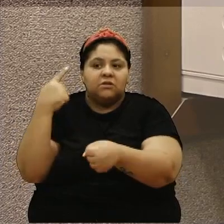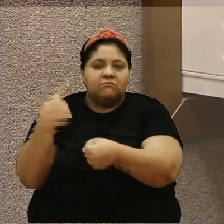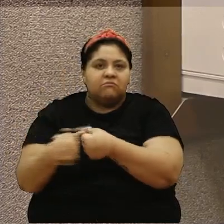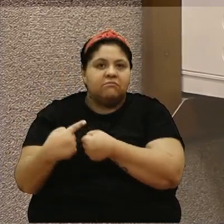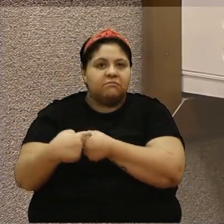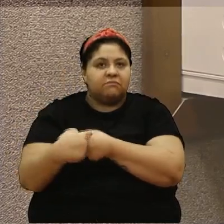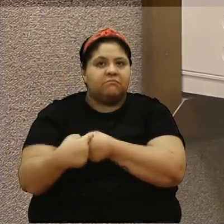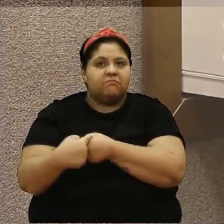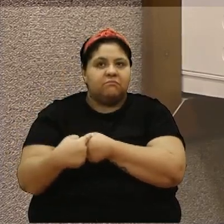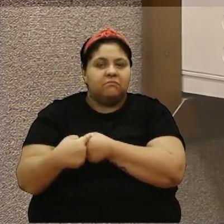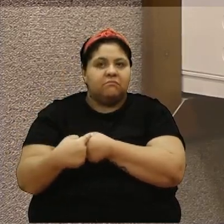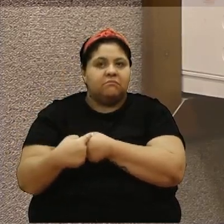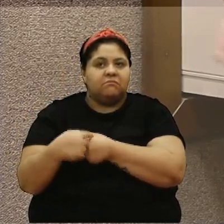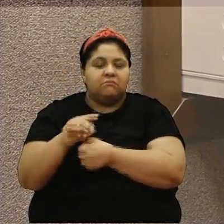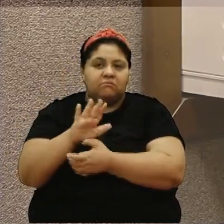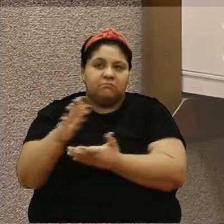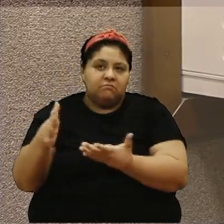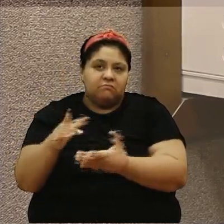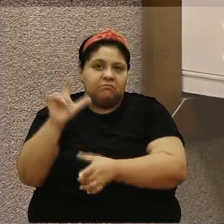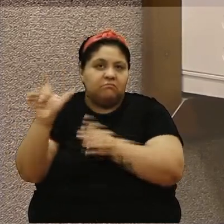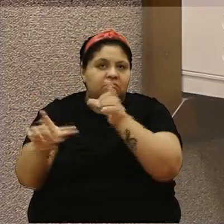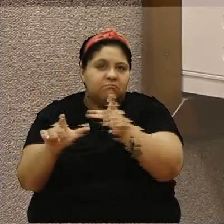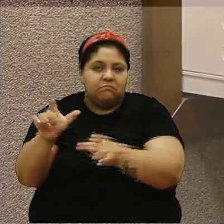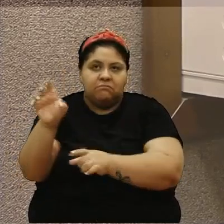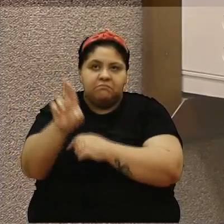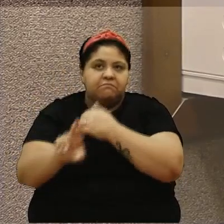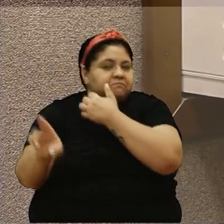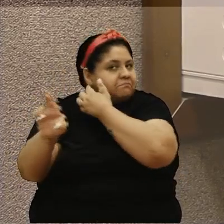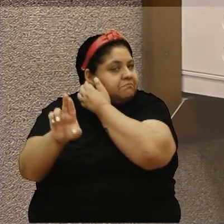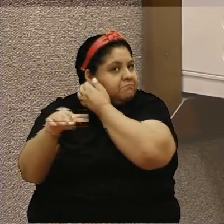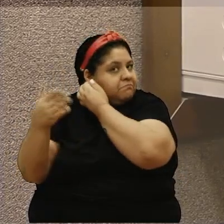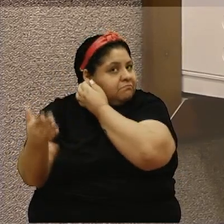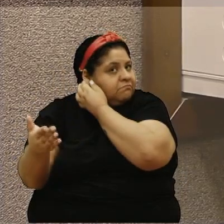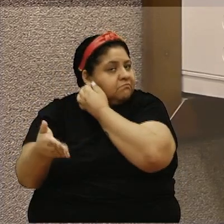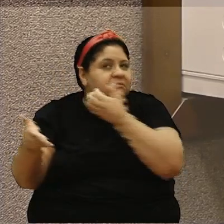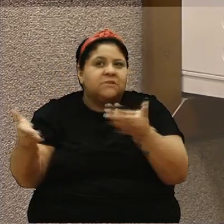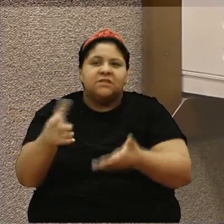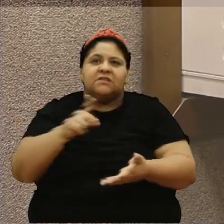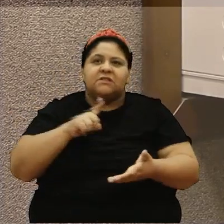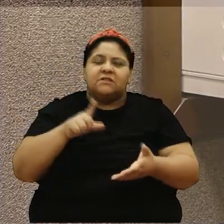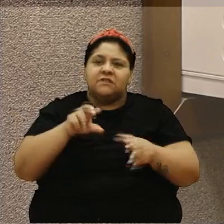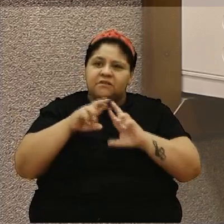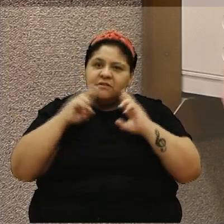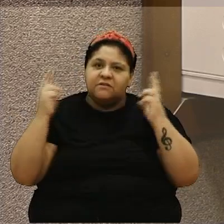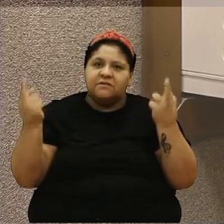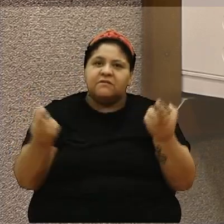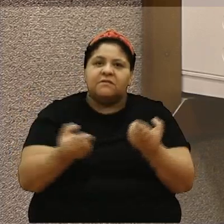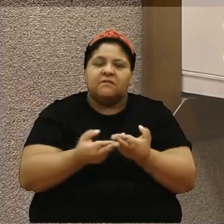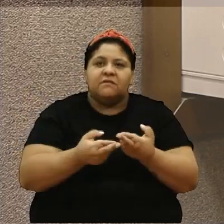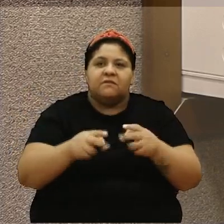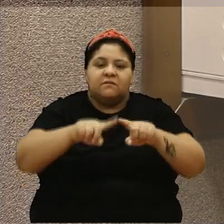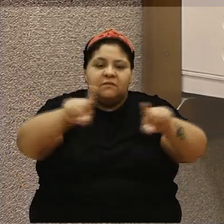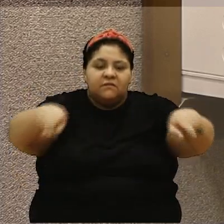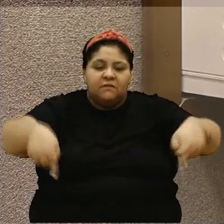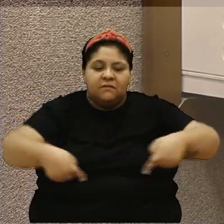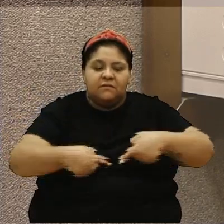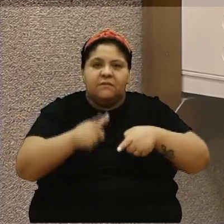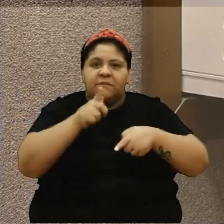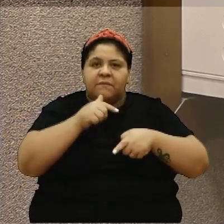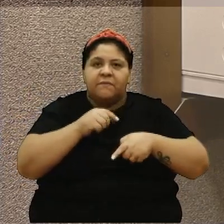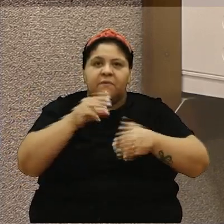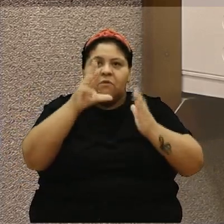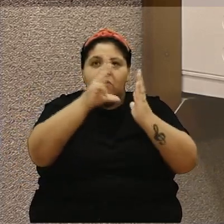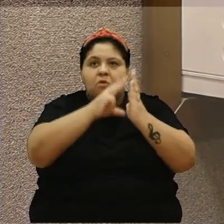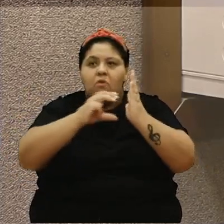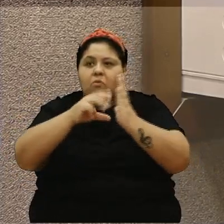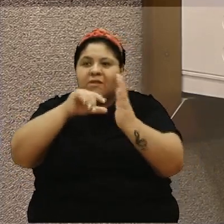espaço deles, né? Das pessoas que utilizam. Já teve momentos que a Lagoa do Risso era um modelo